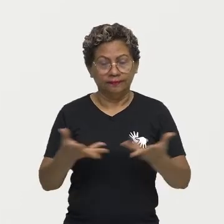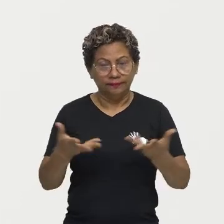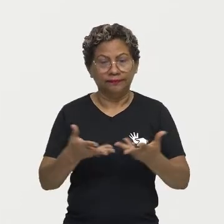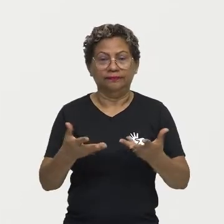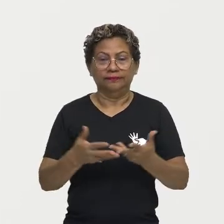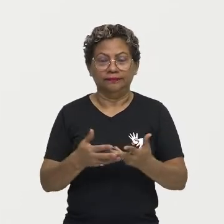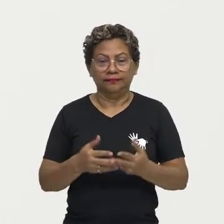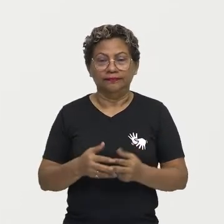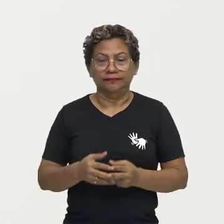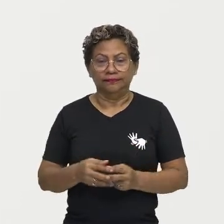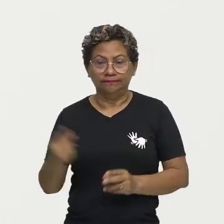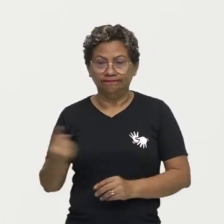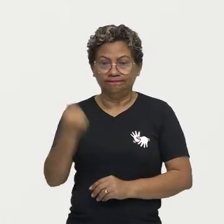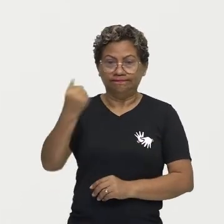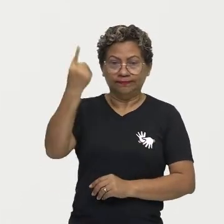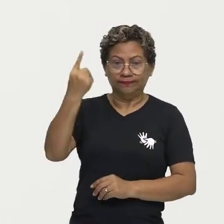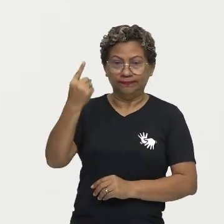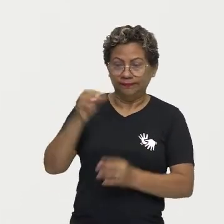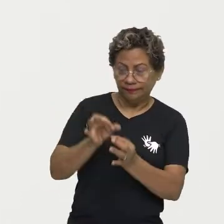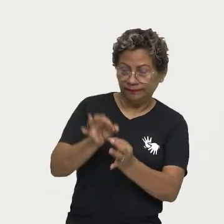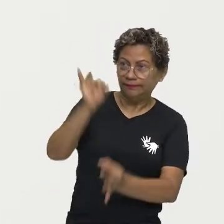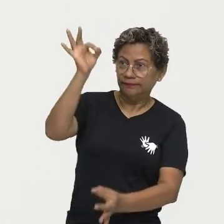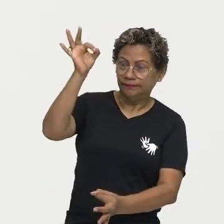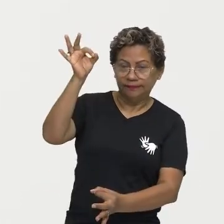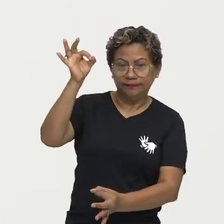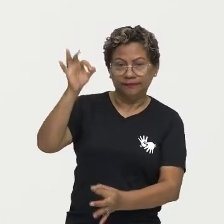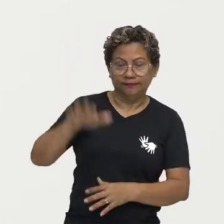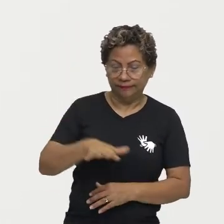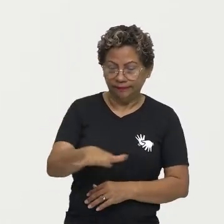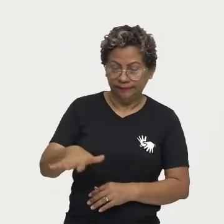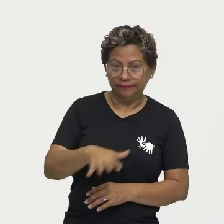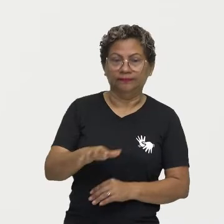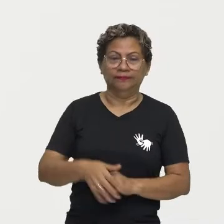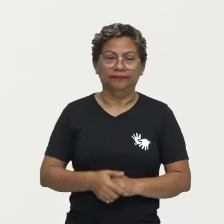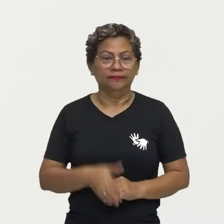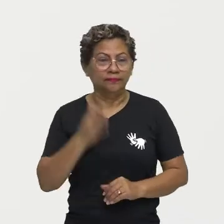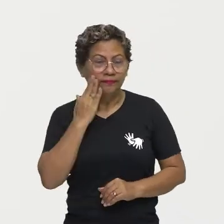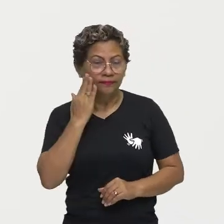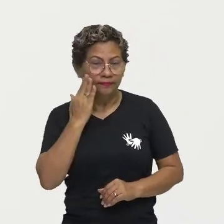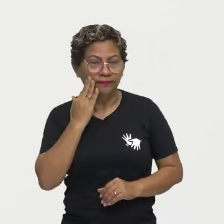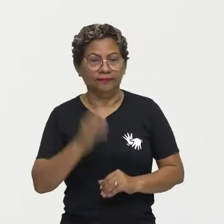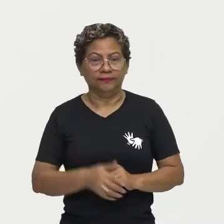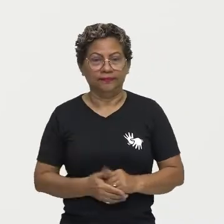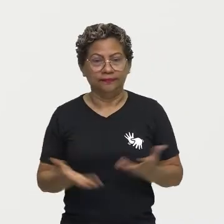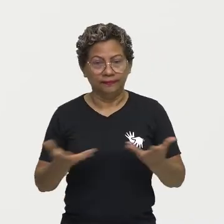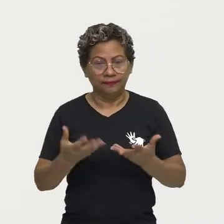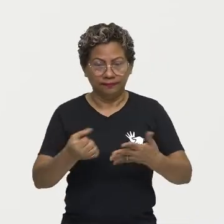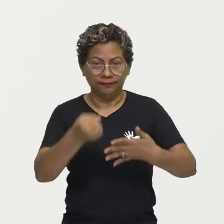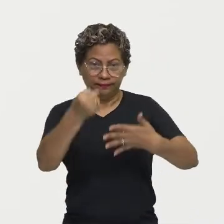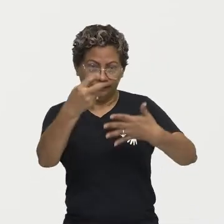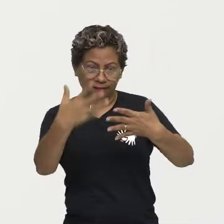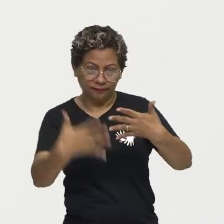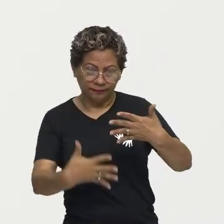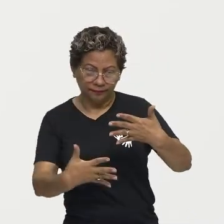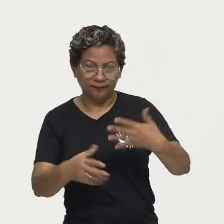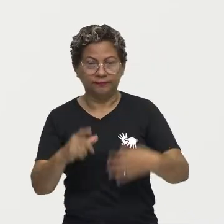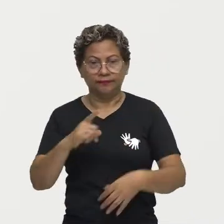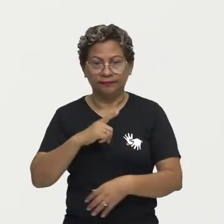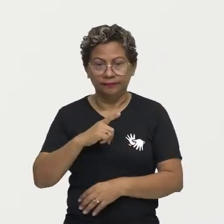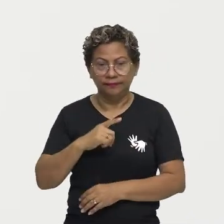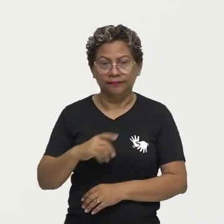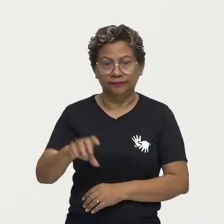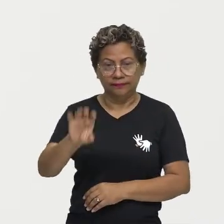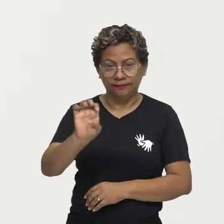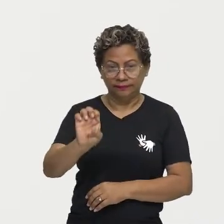denominada energia potencial gravitacional. Veja que nessa equação matemática aqui, gente, nós temos que a energia potencial, ela